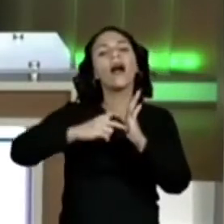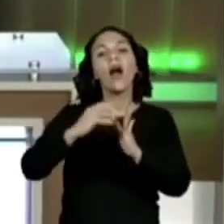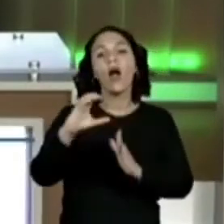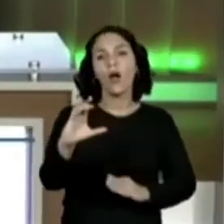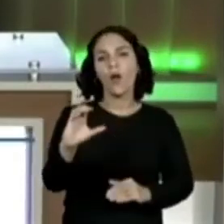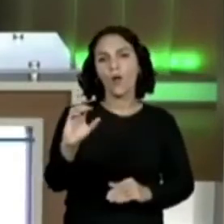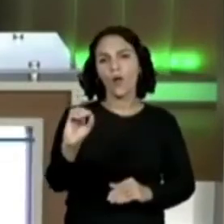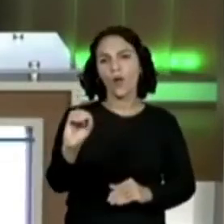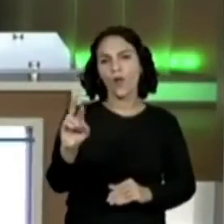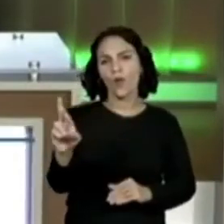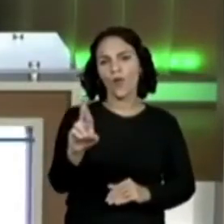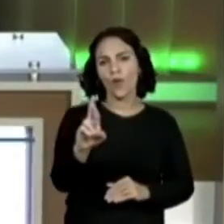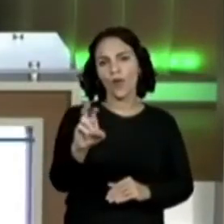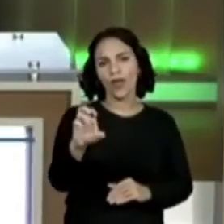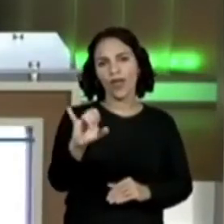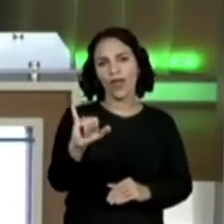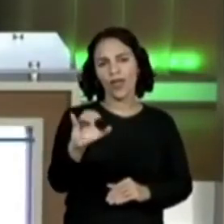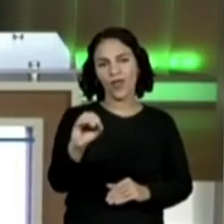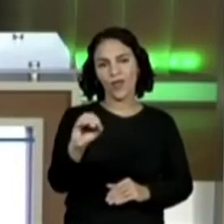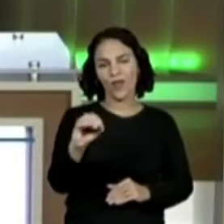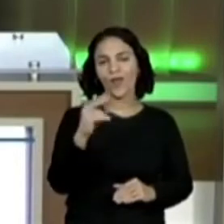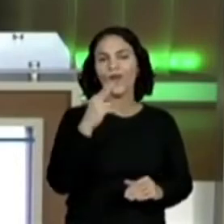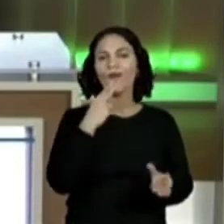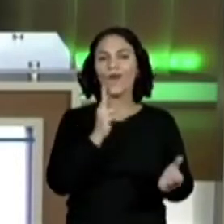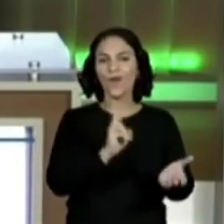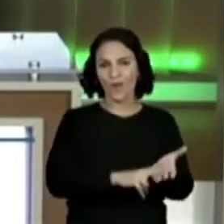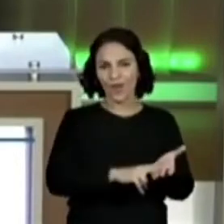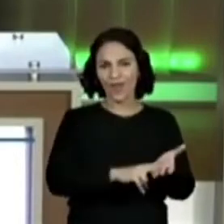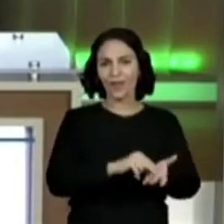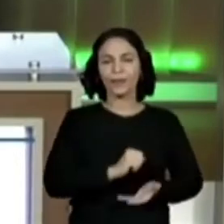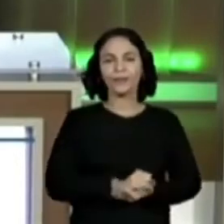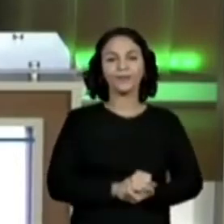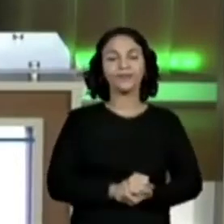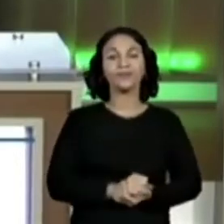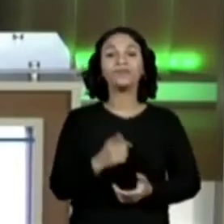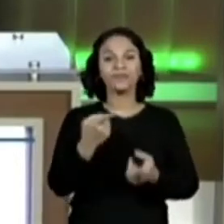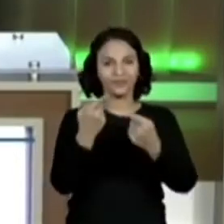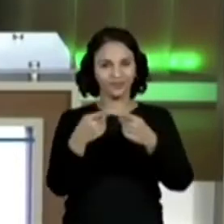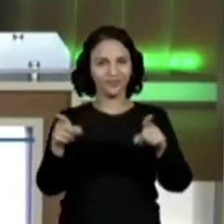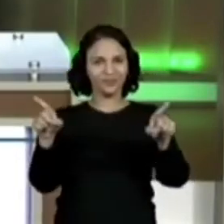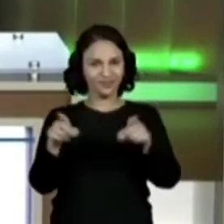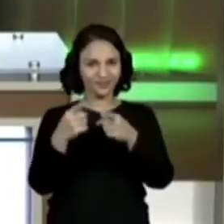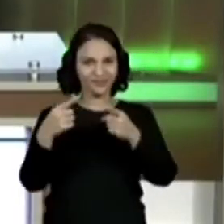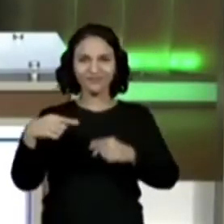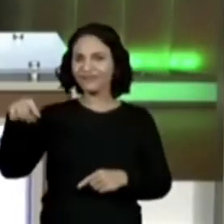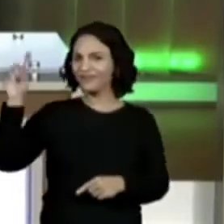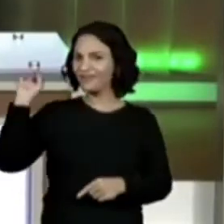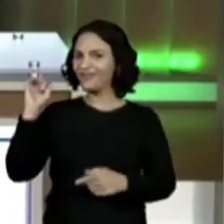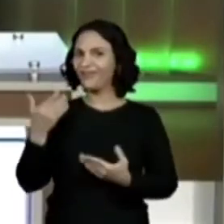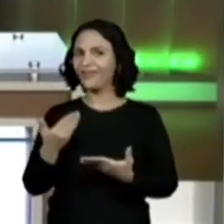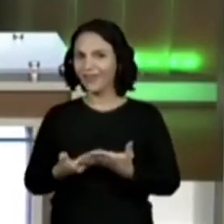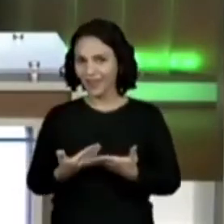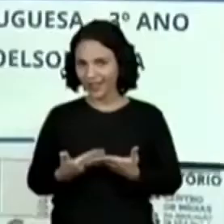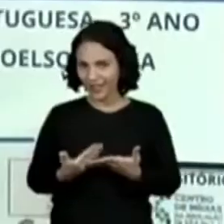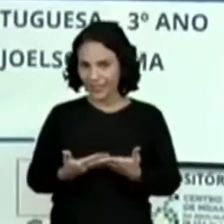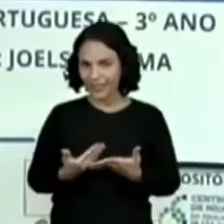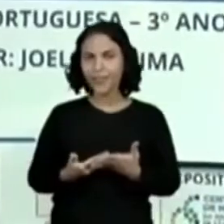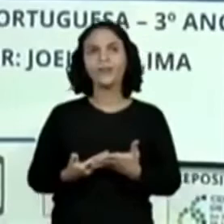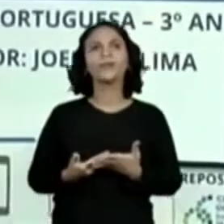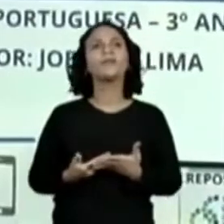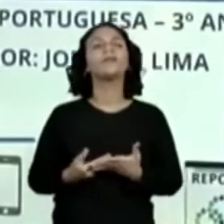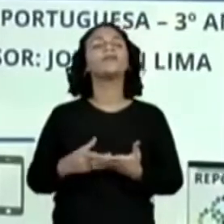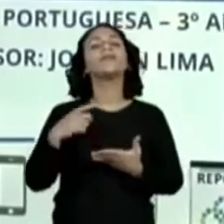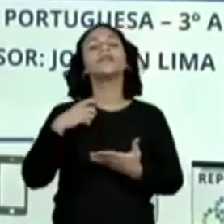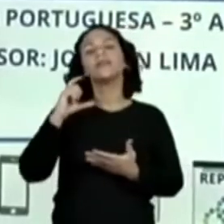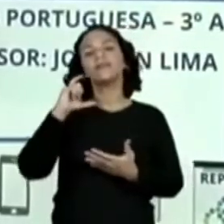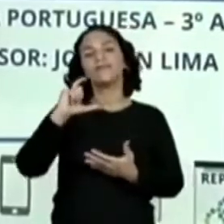que é o correio? Pois é, na canção estudada na nossa última aula, nós tínhamos uma